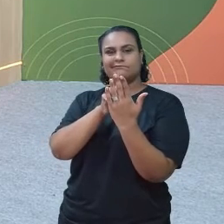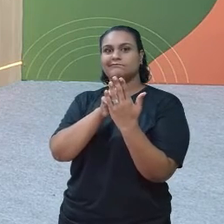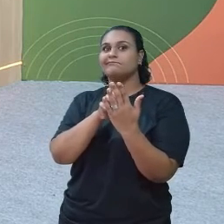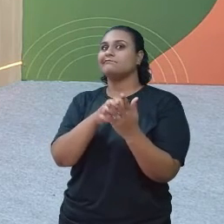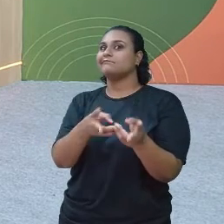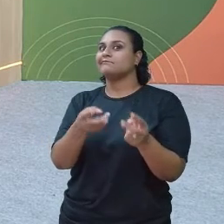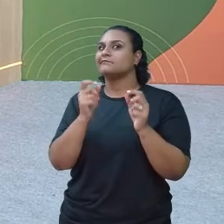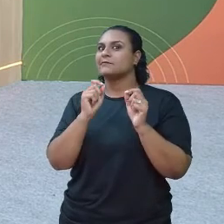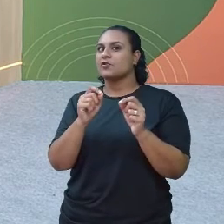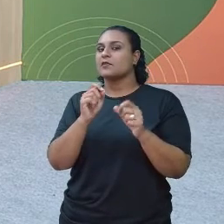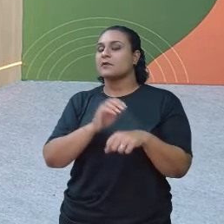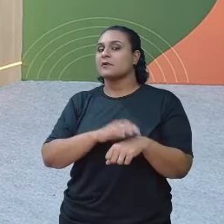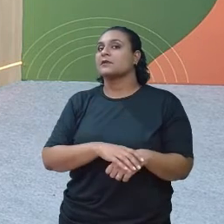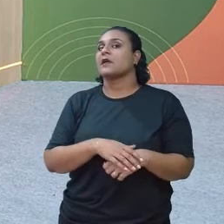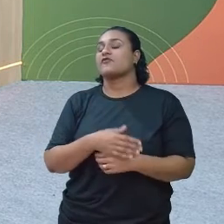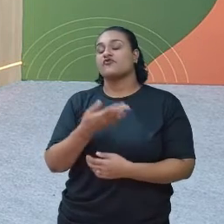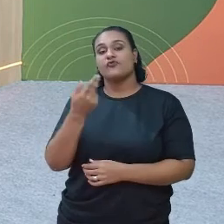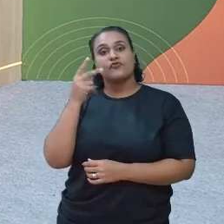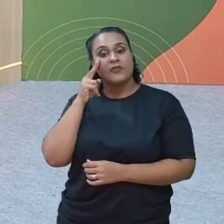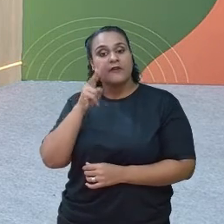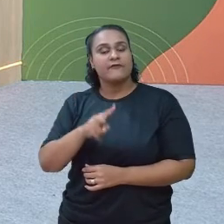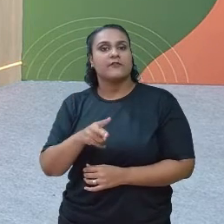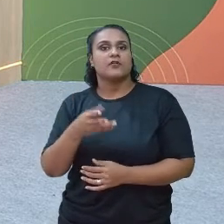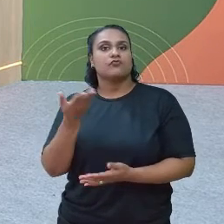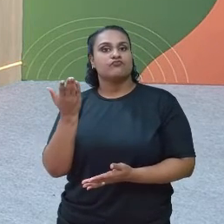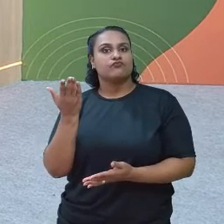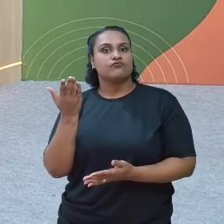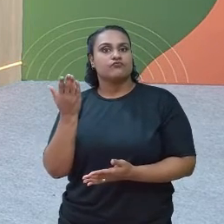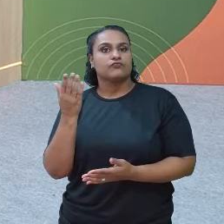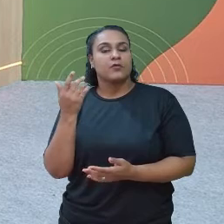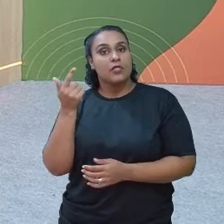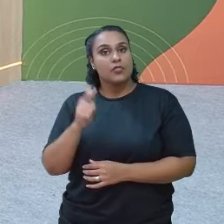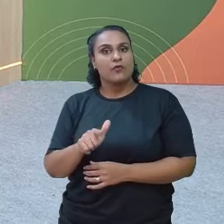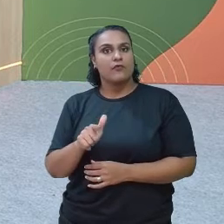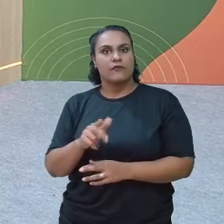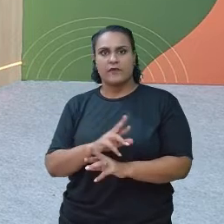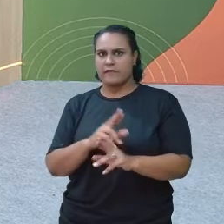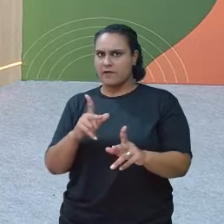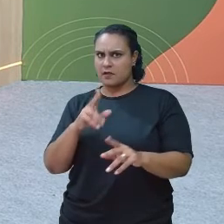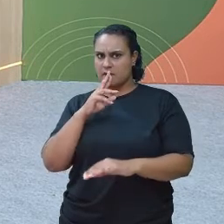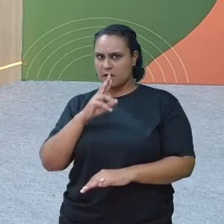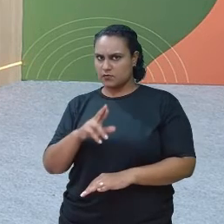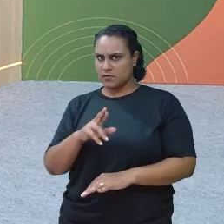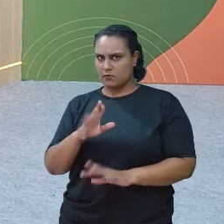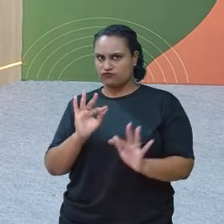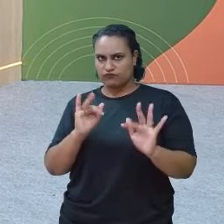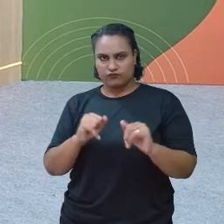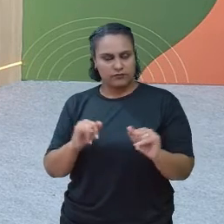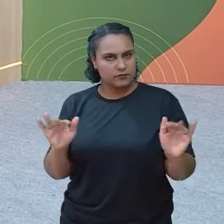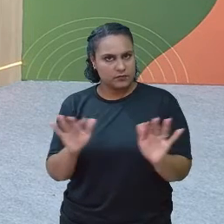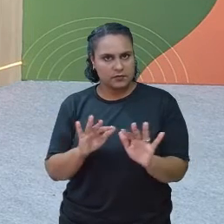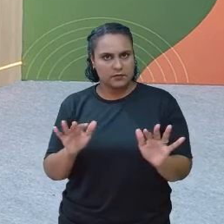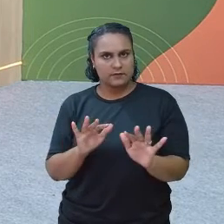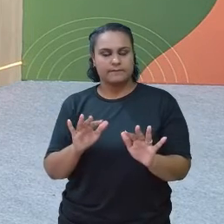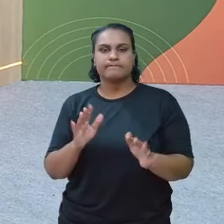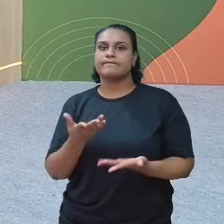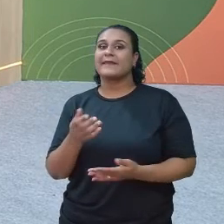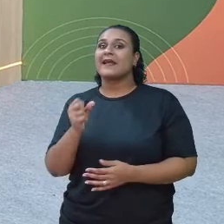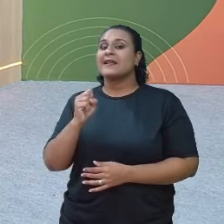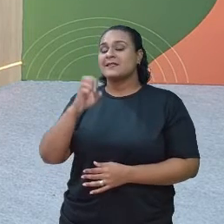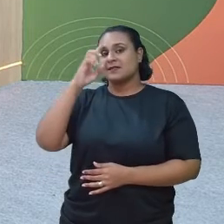já viu mais de uma vez que não vai ter diferença no resultado final. Se eu decido começar pela